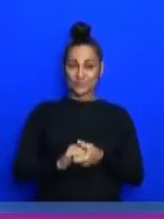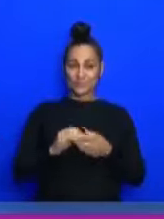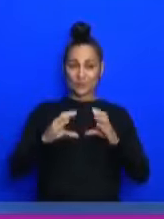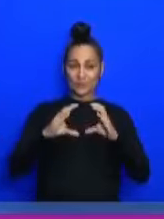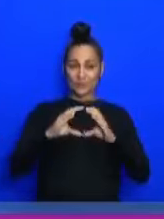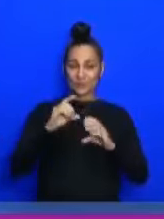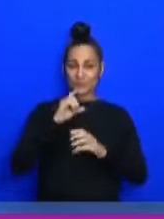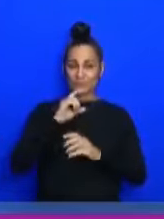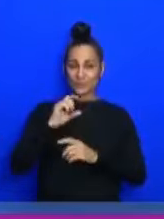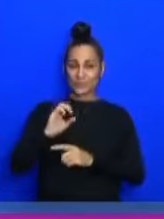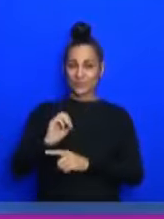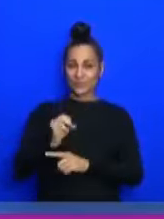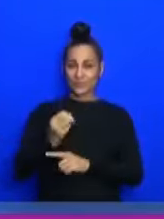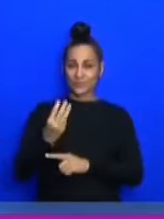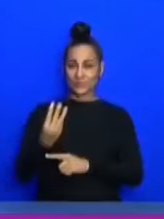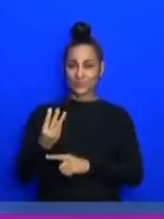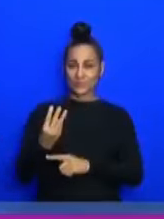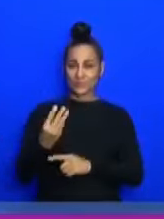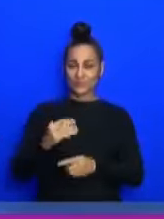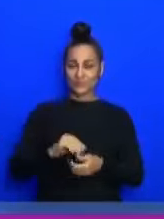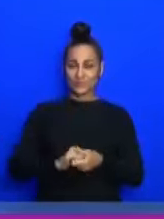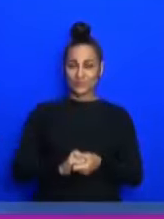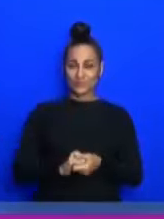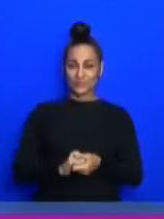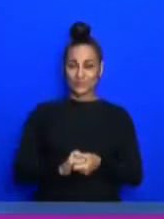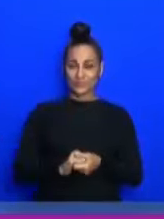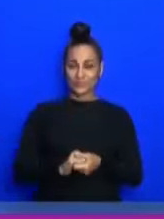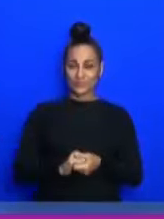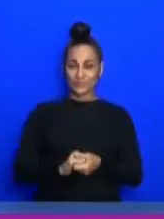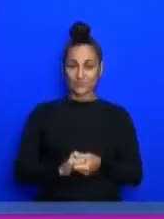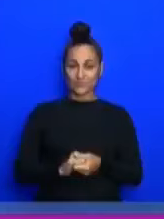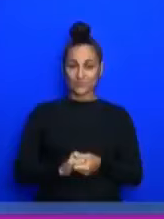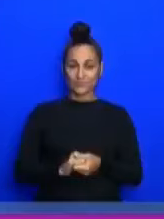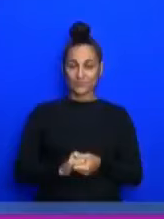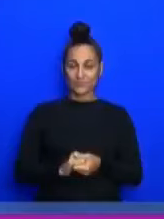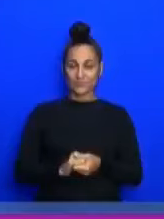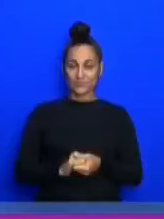bola verde 03 verde número 03